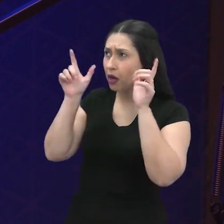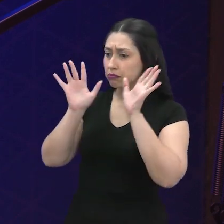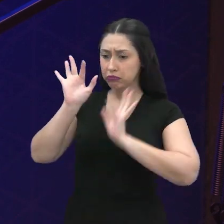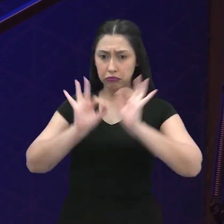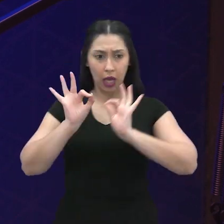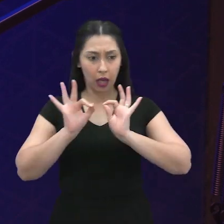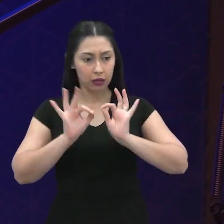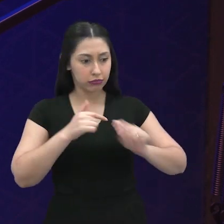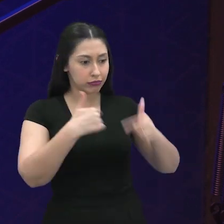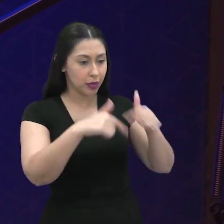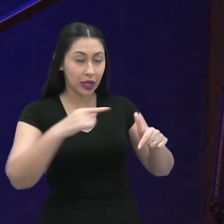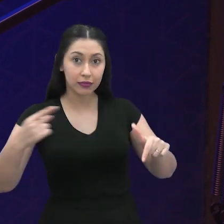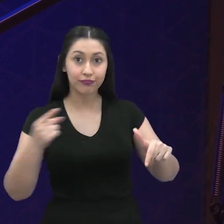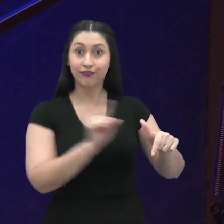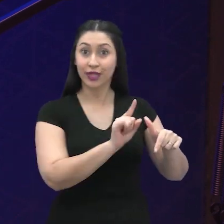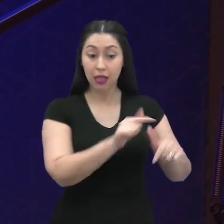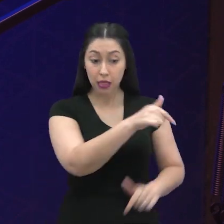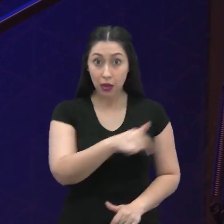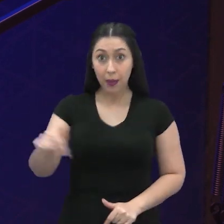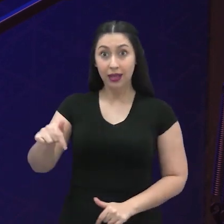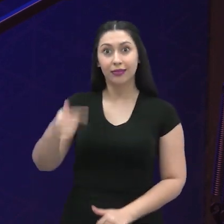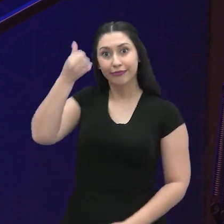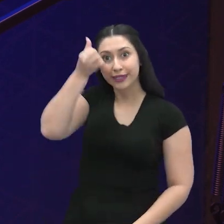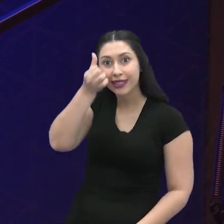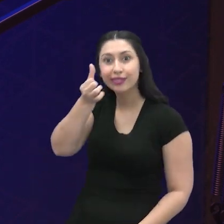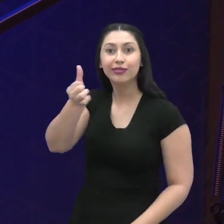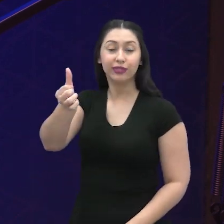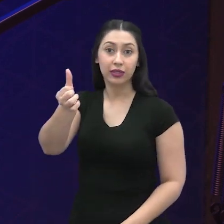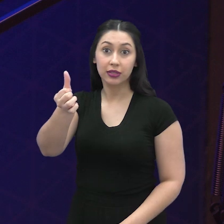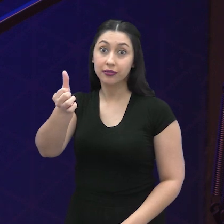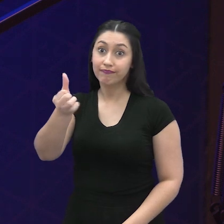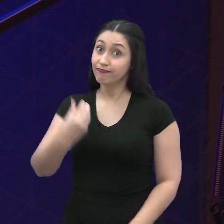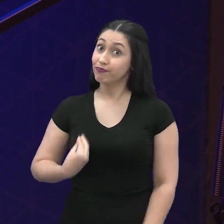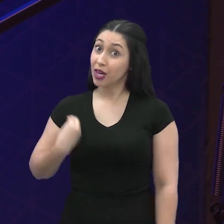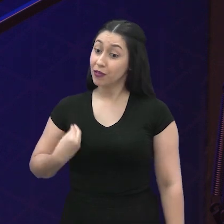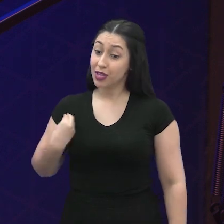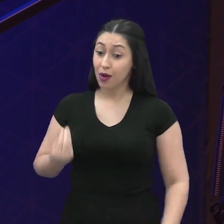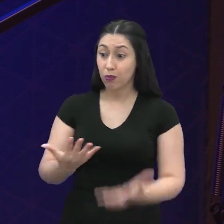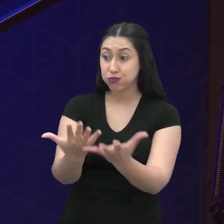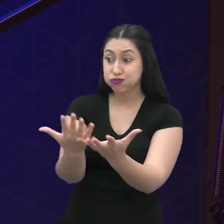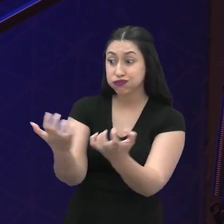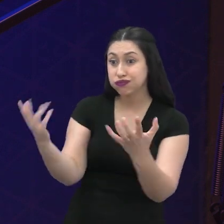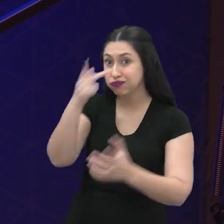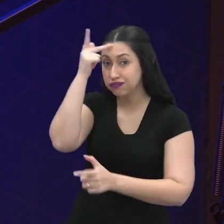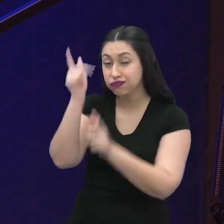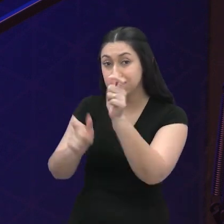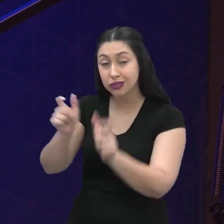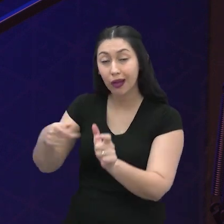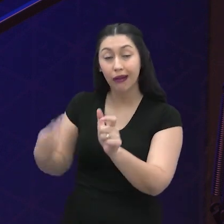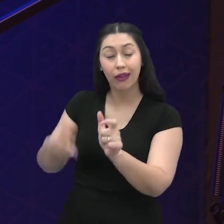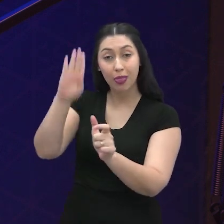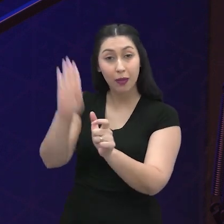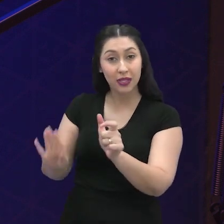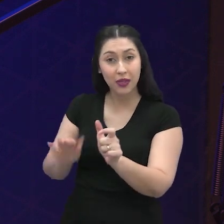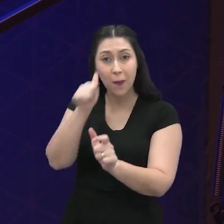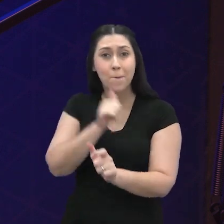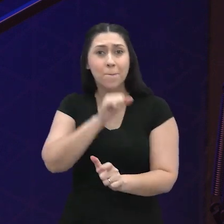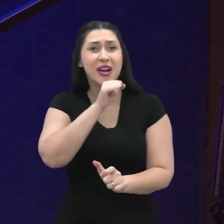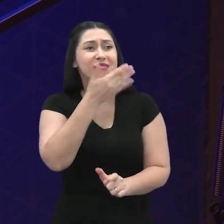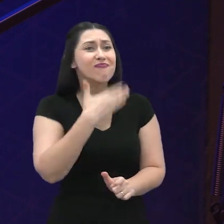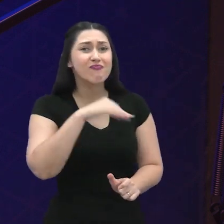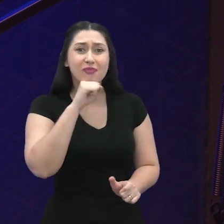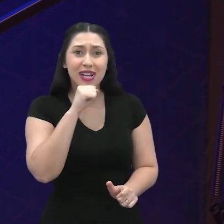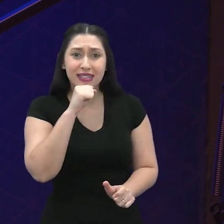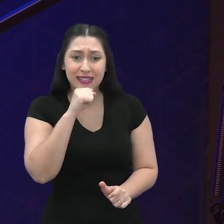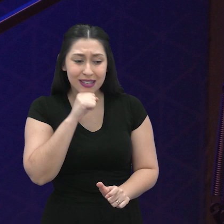Acordar, se arrumar e ir trabalhar 6 vezes por semana. Essa é a vida de milhões de cidadãos no Brasil. De mães e pais que não